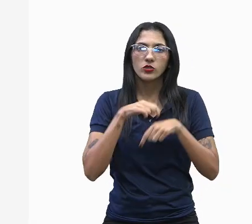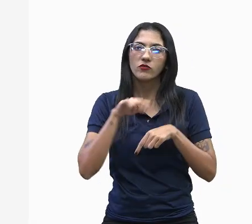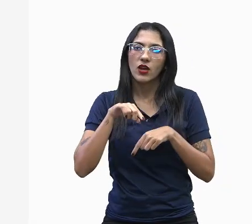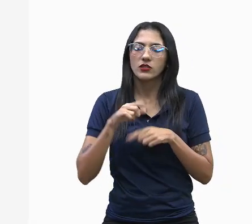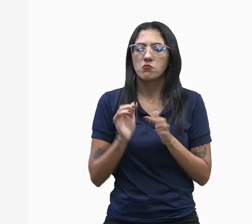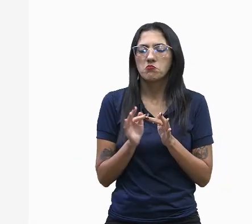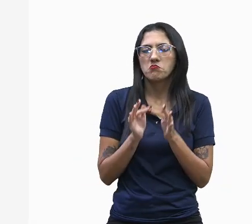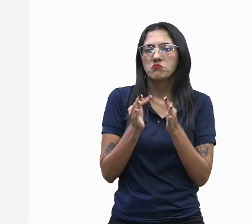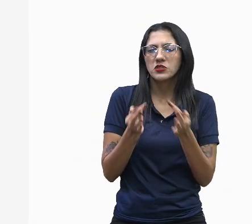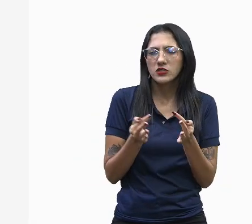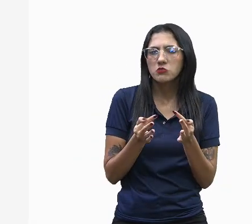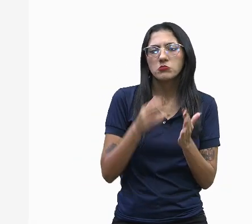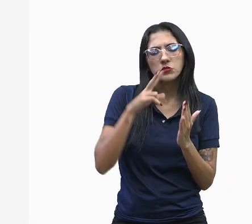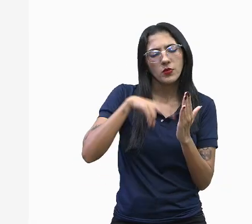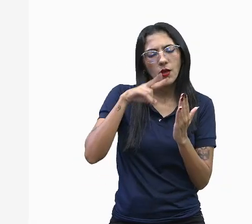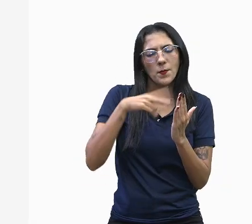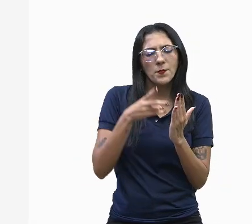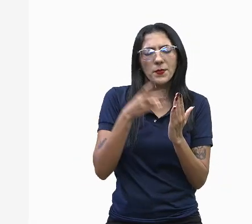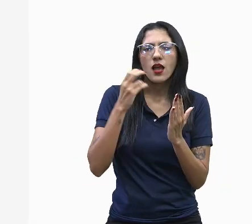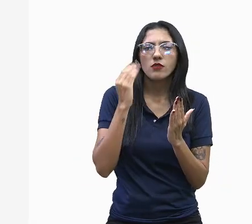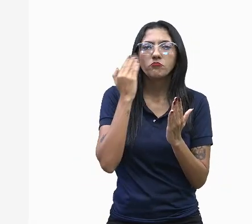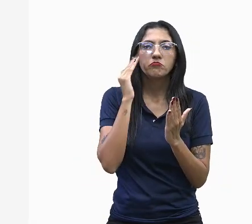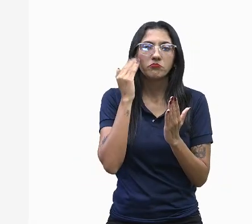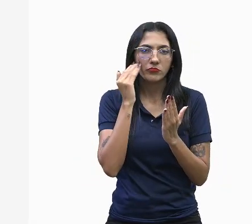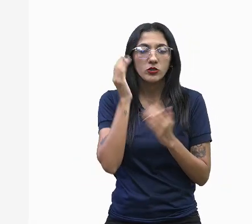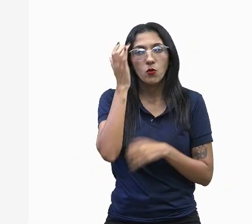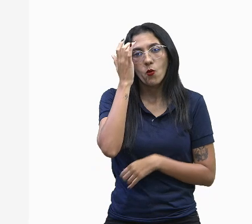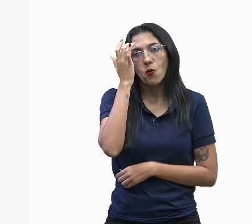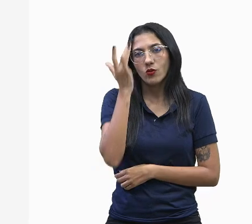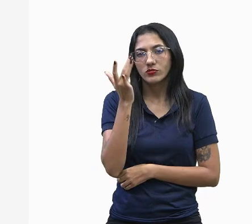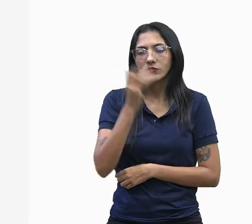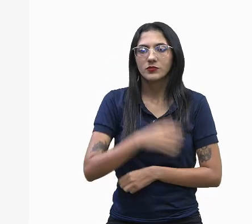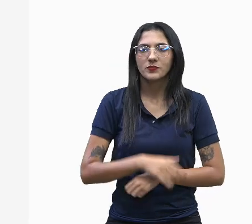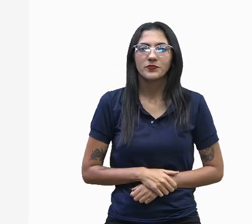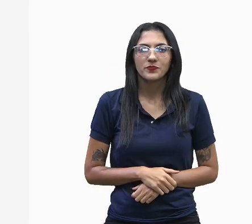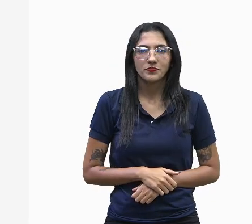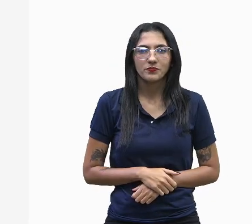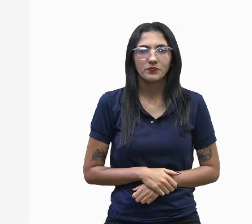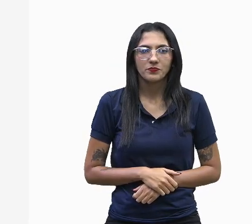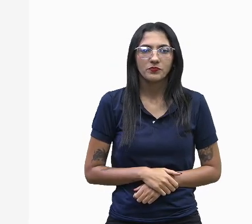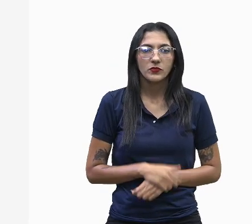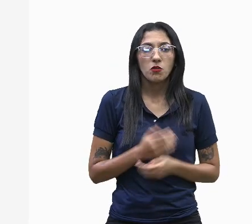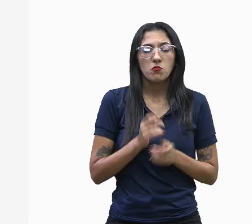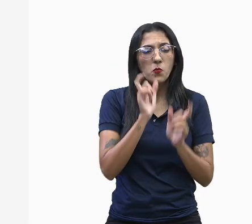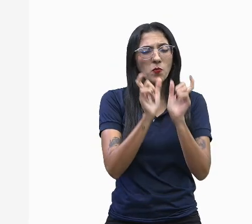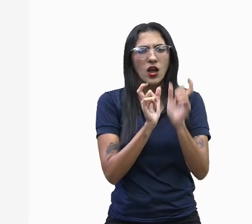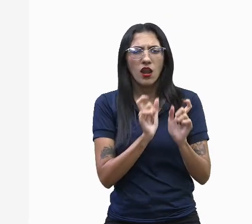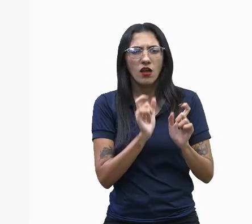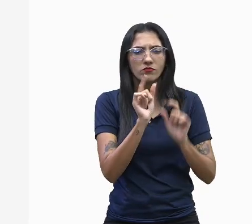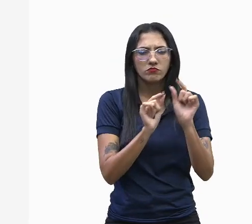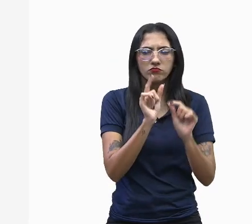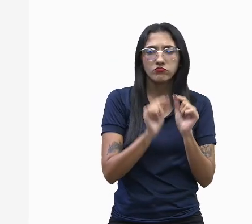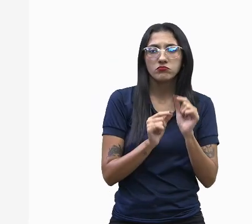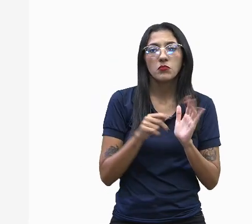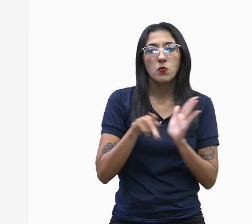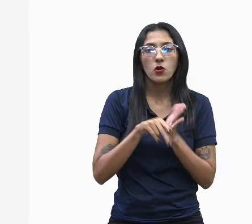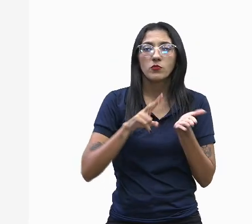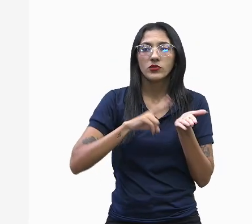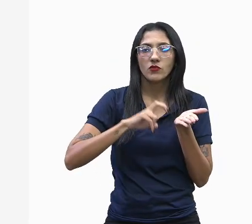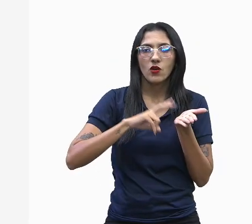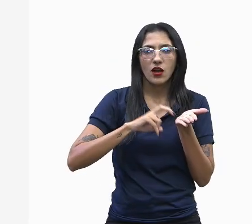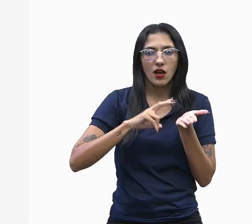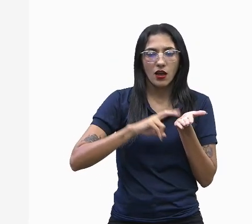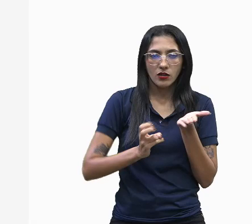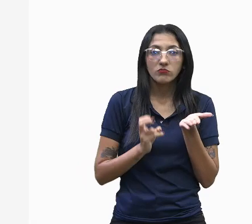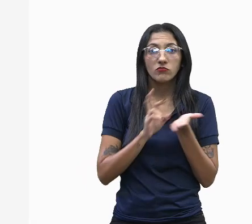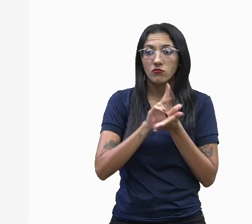linguagem simples, mesmo que seja informal. As palavras escolhidas fazem parte do vocabulário de